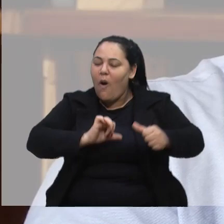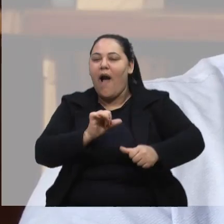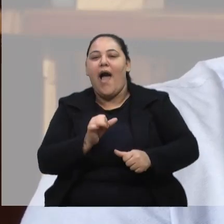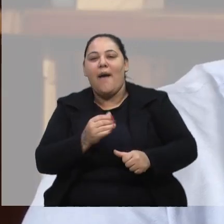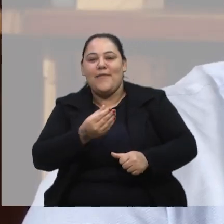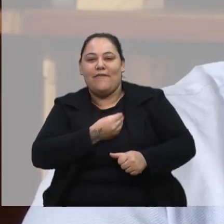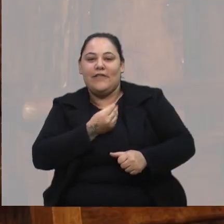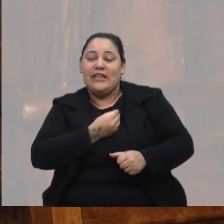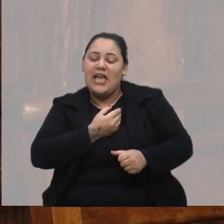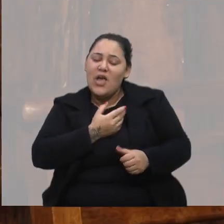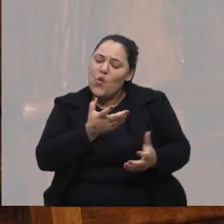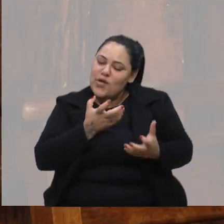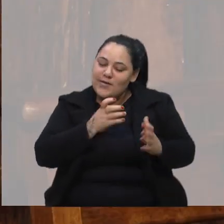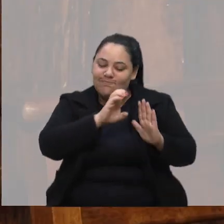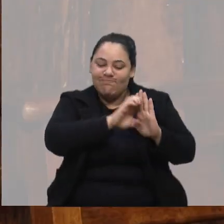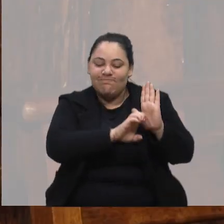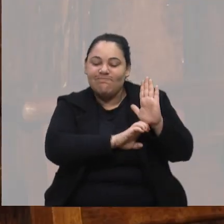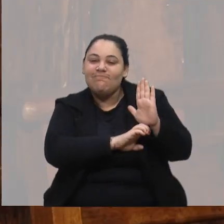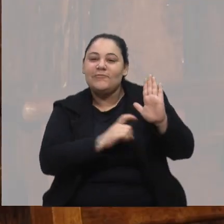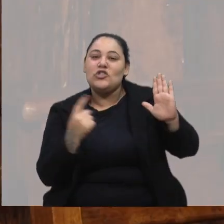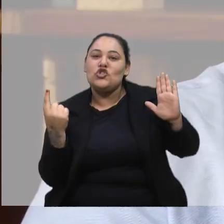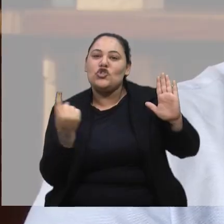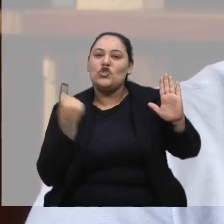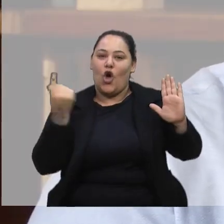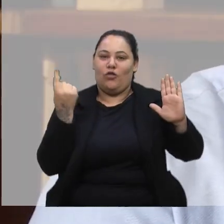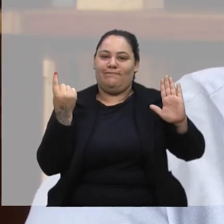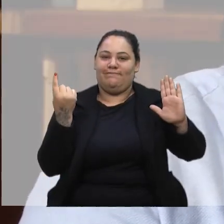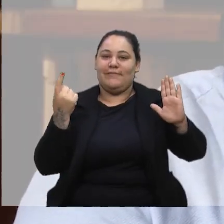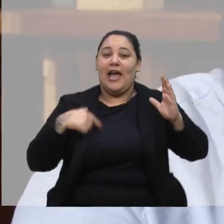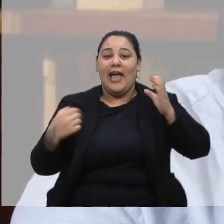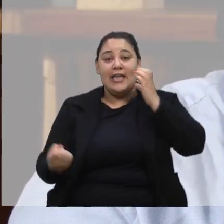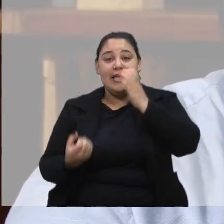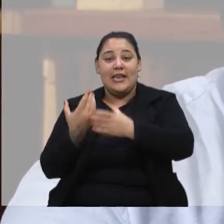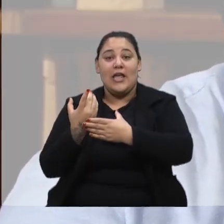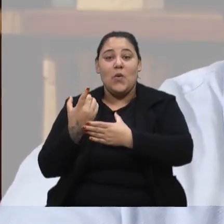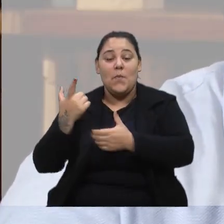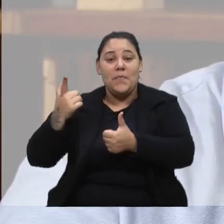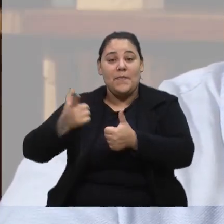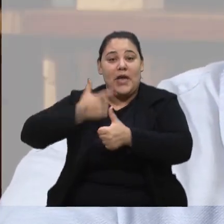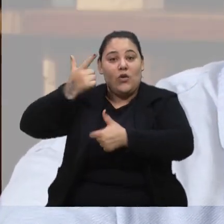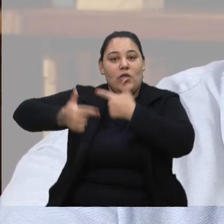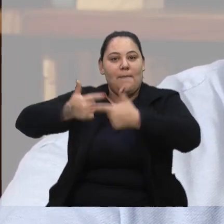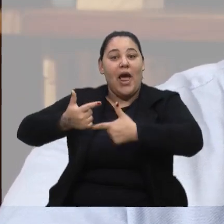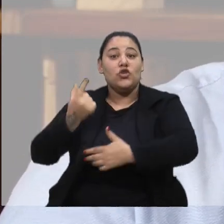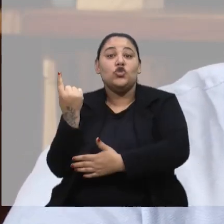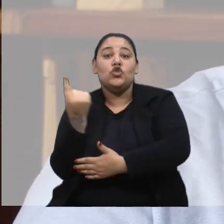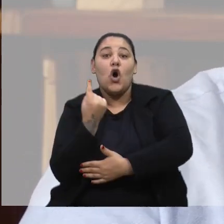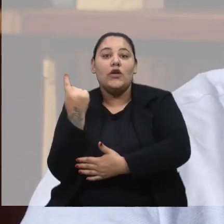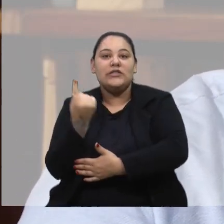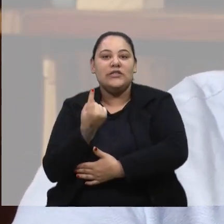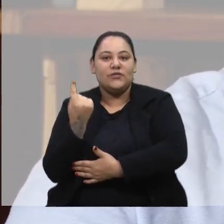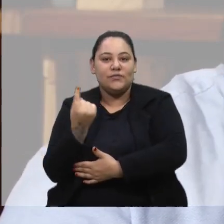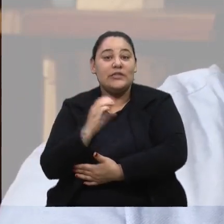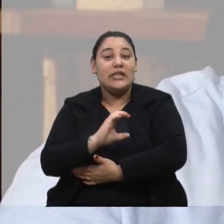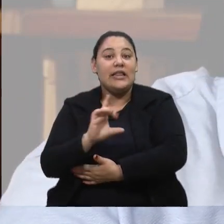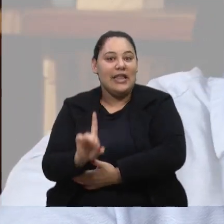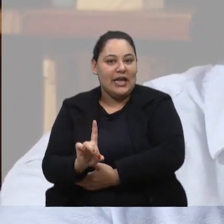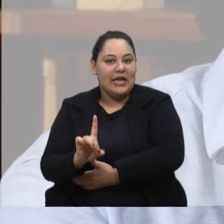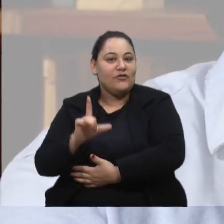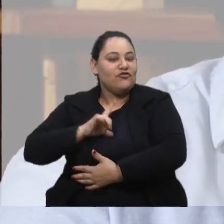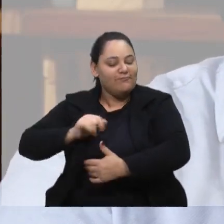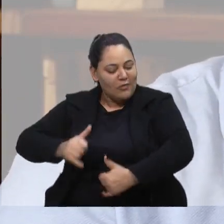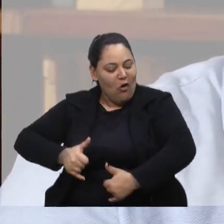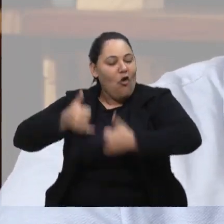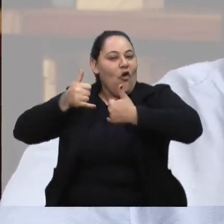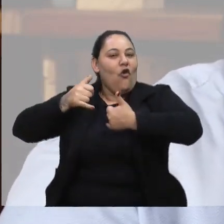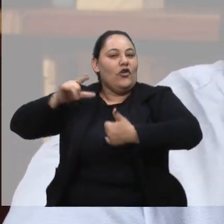minha carreira solo, né? No qual eu lancei o primeiro CD, que é um CD instrumental, que eu tive a honra e o prazer de